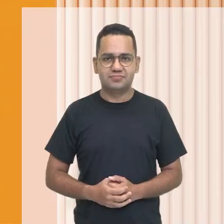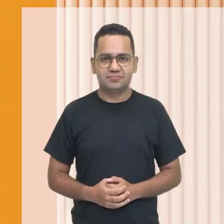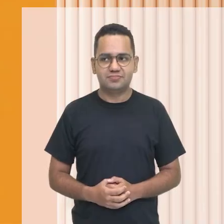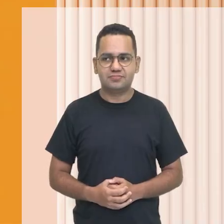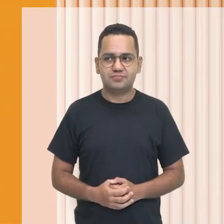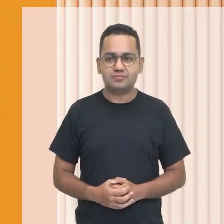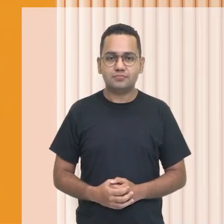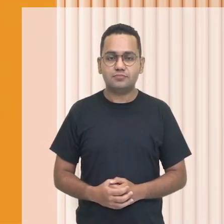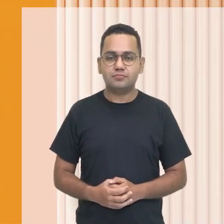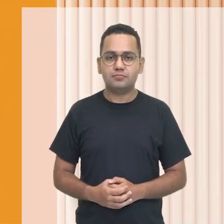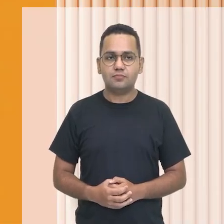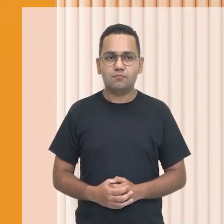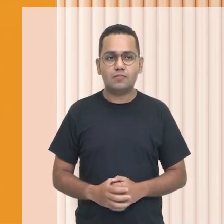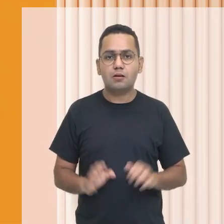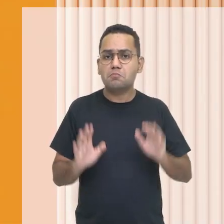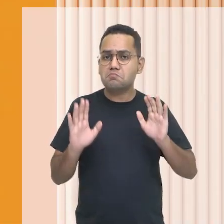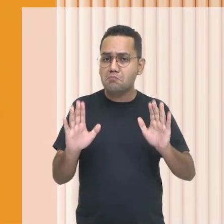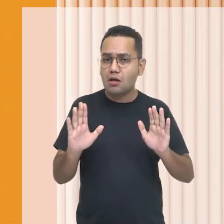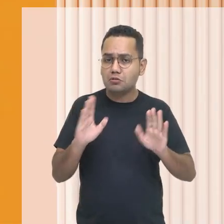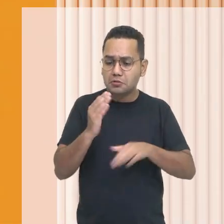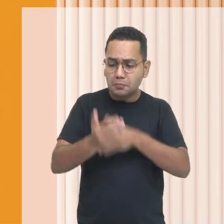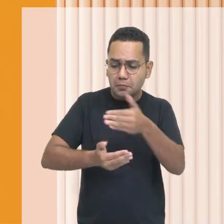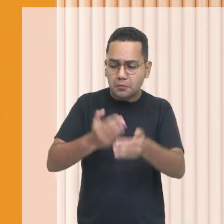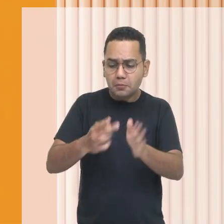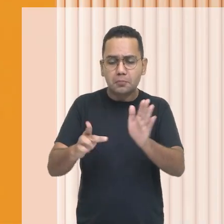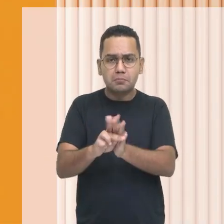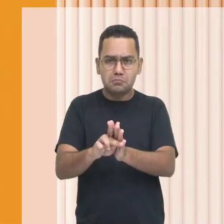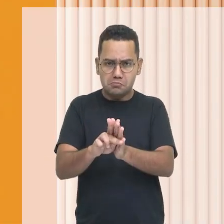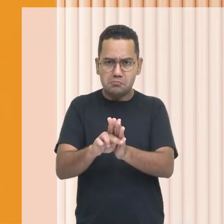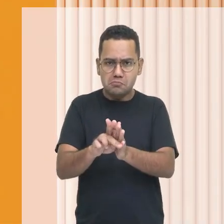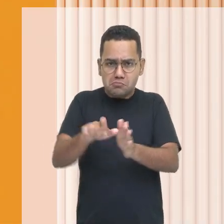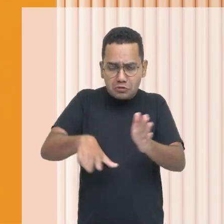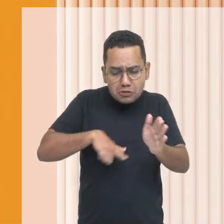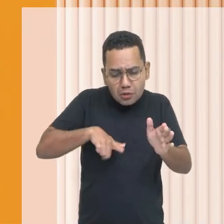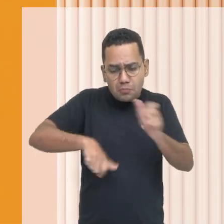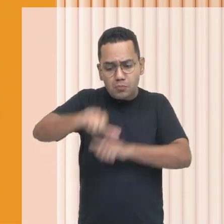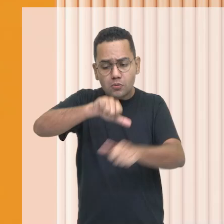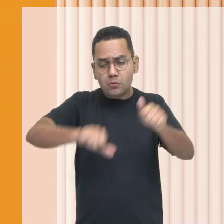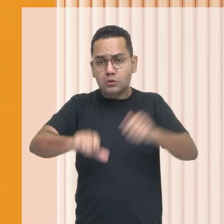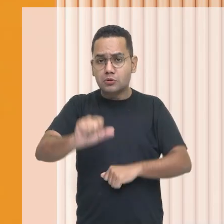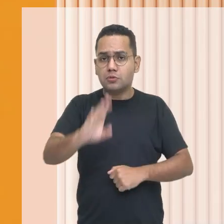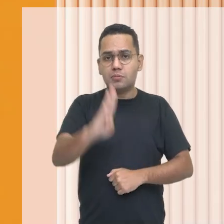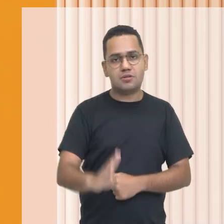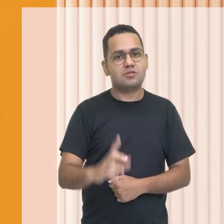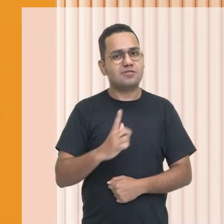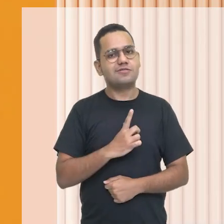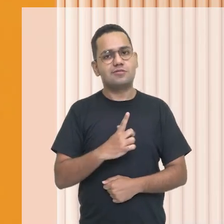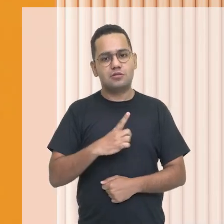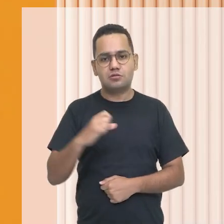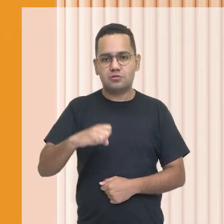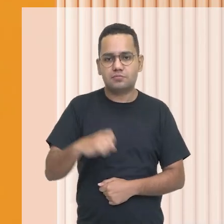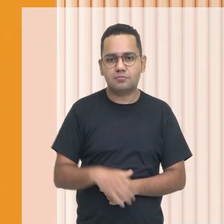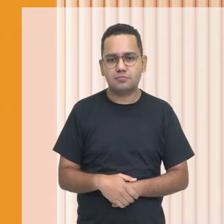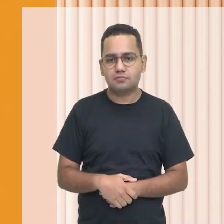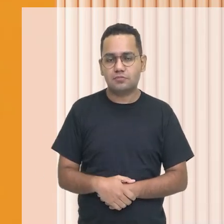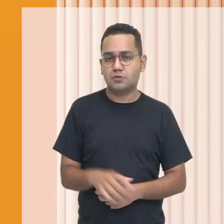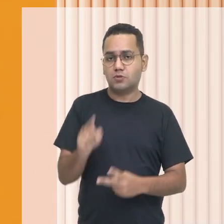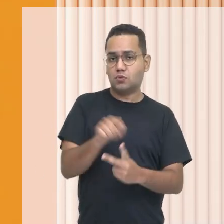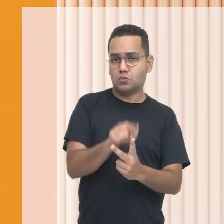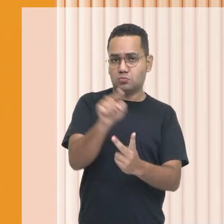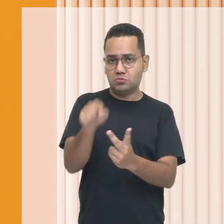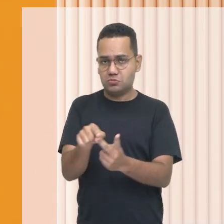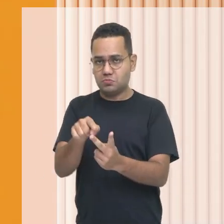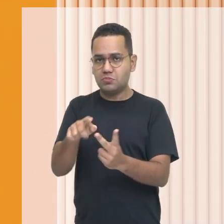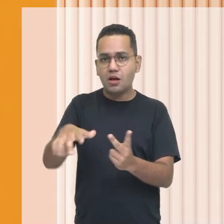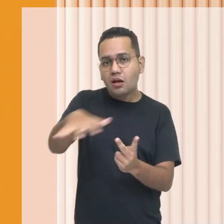sofrer mudanças estruturais, principalmente nesses dois campos, no campo político e